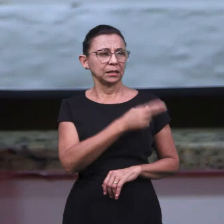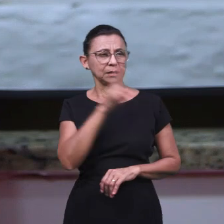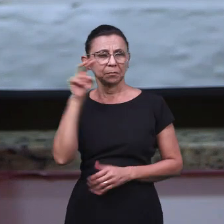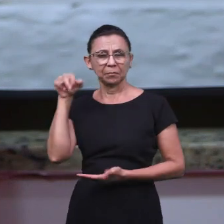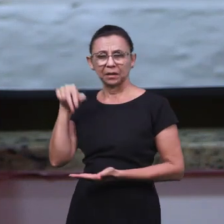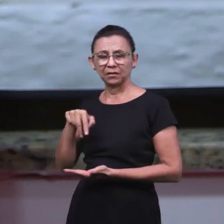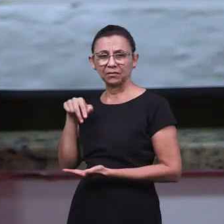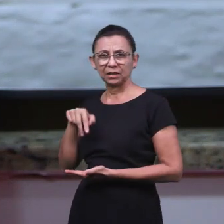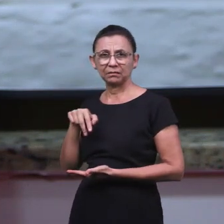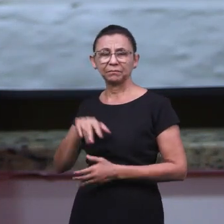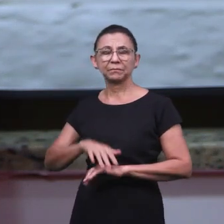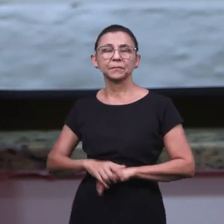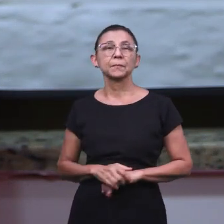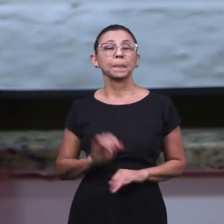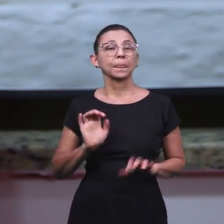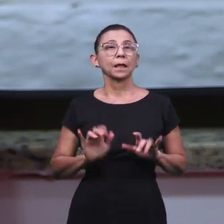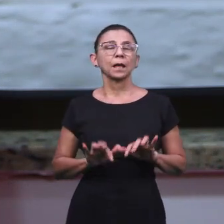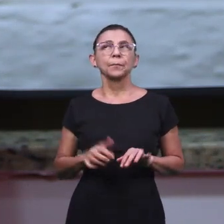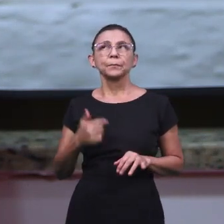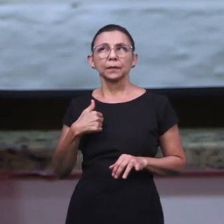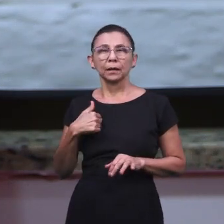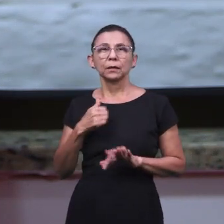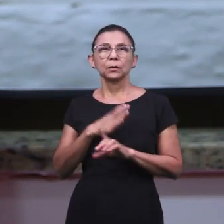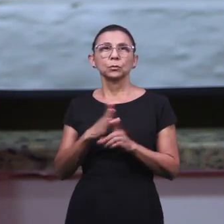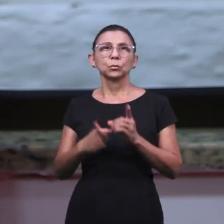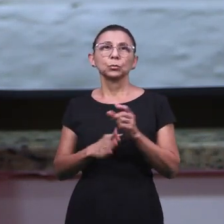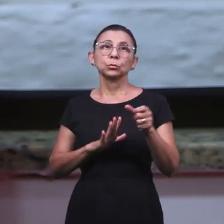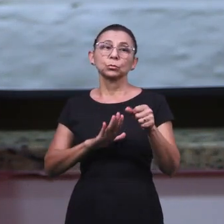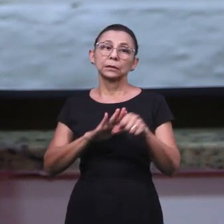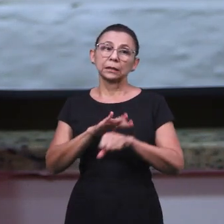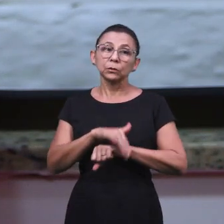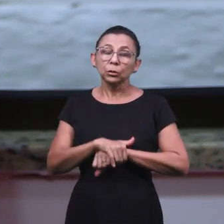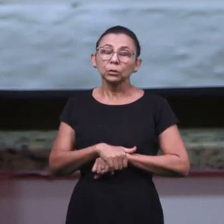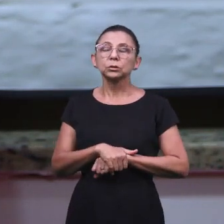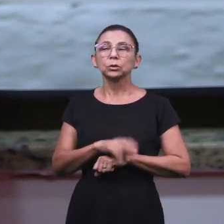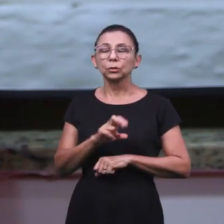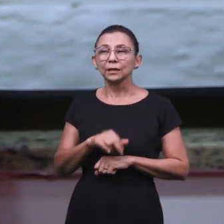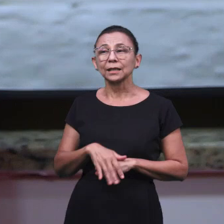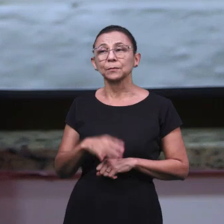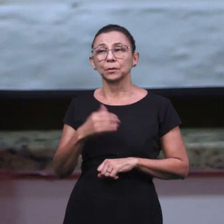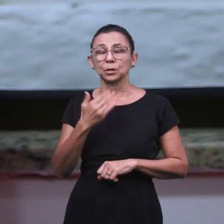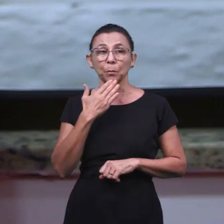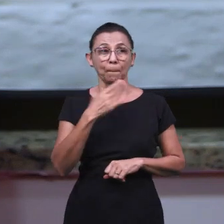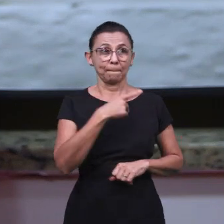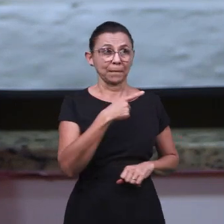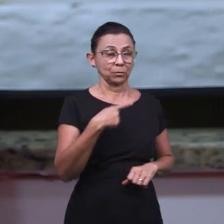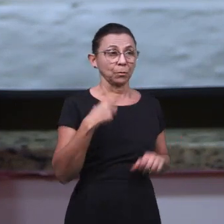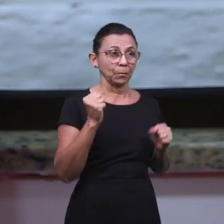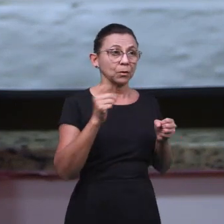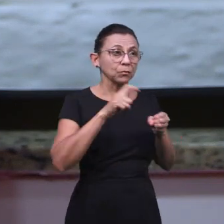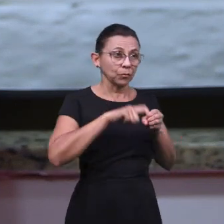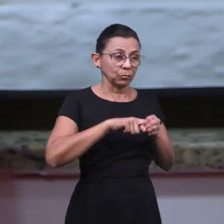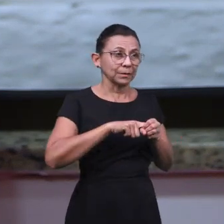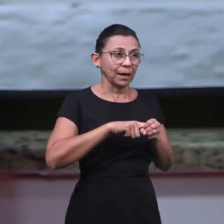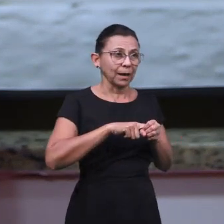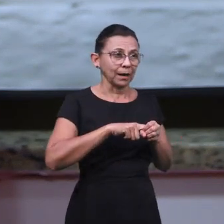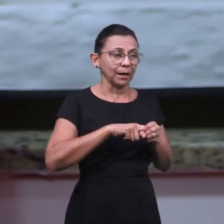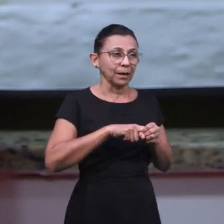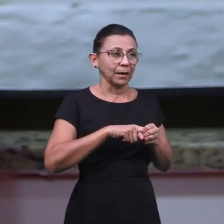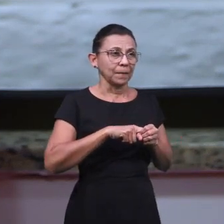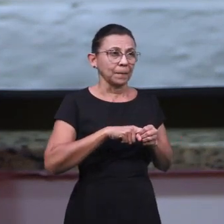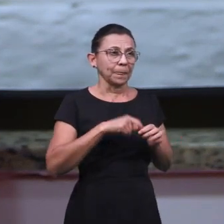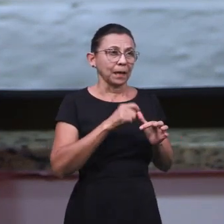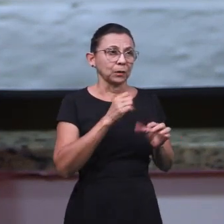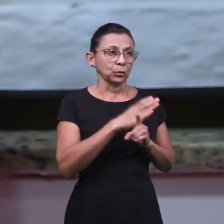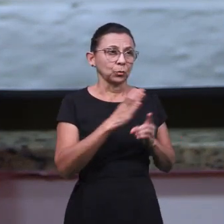noite e... Ah, você pode voltar no culto da manhã, tá? Posso, né? Não tinha nada